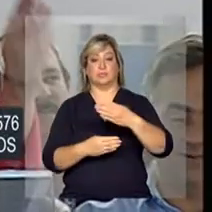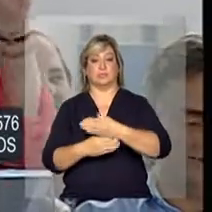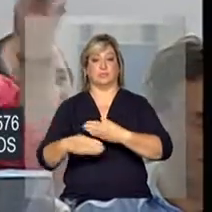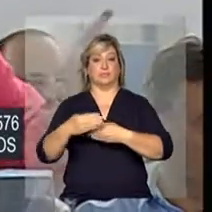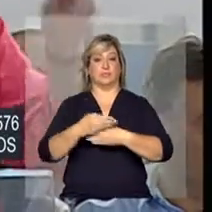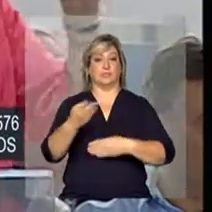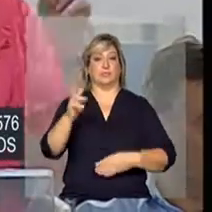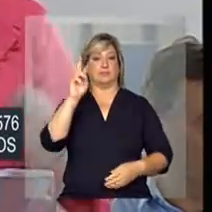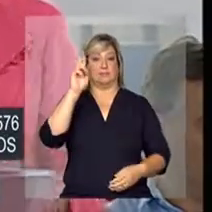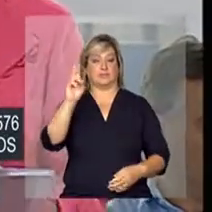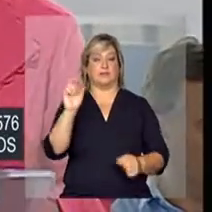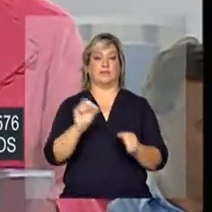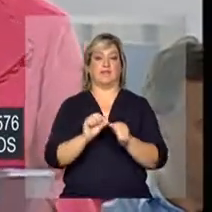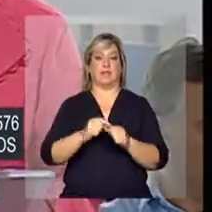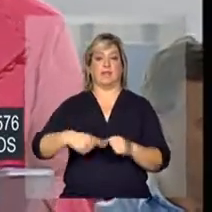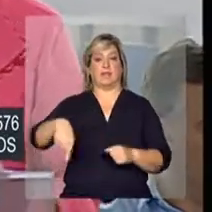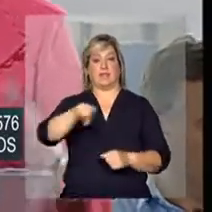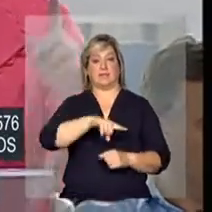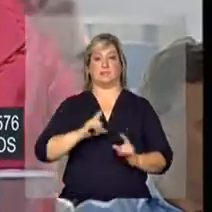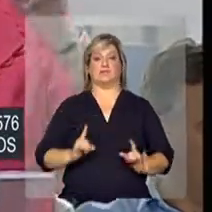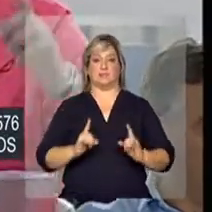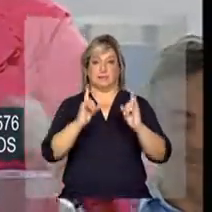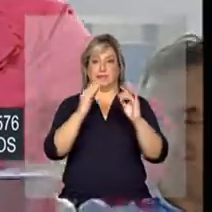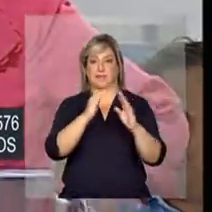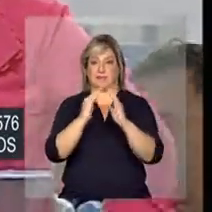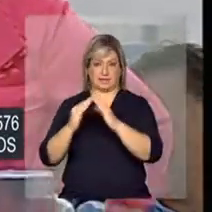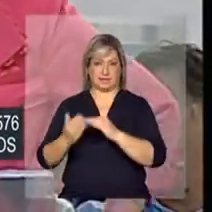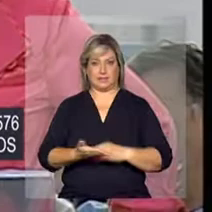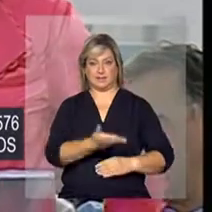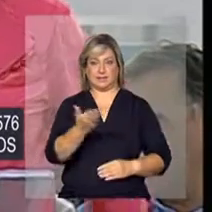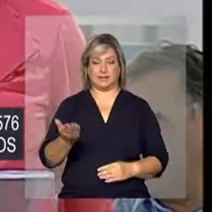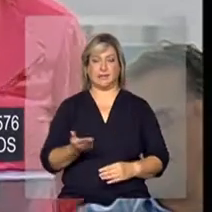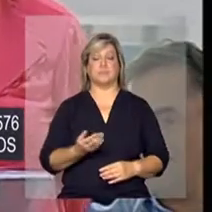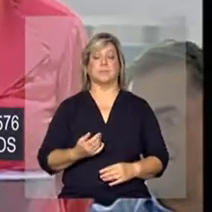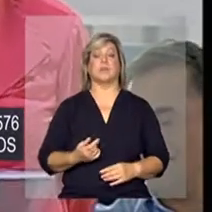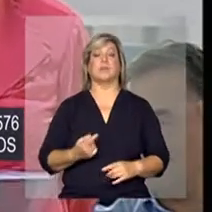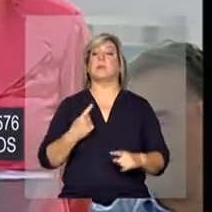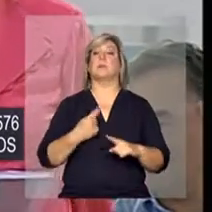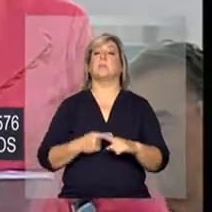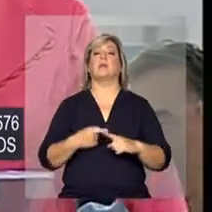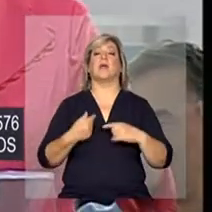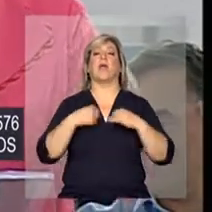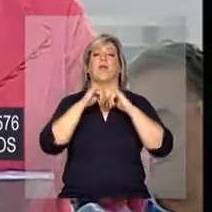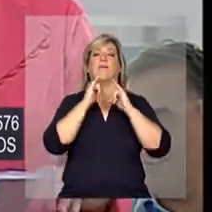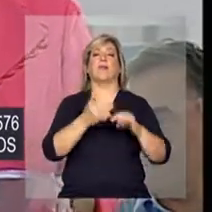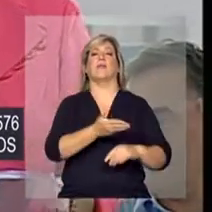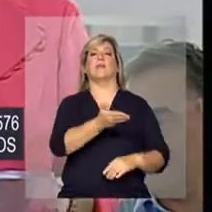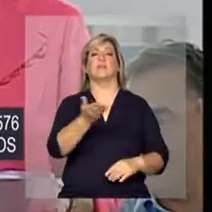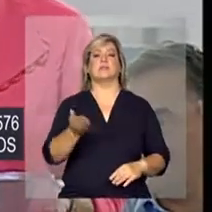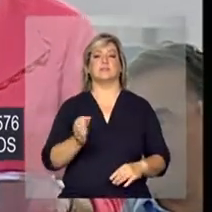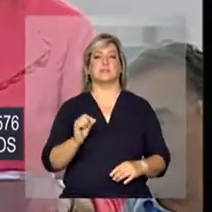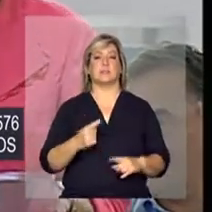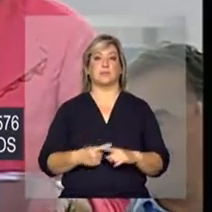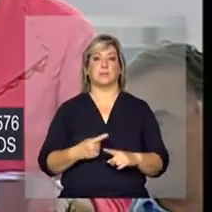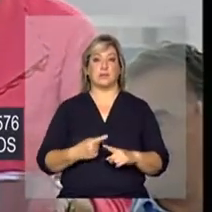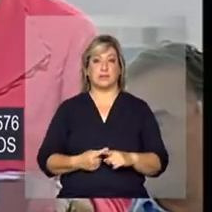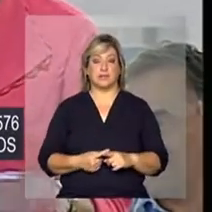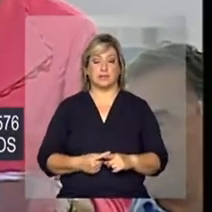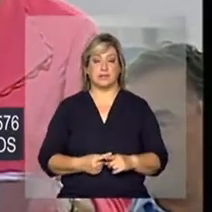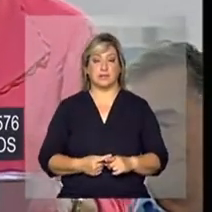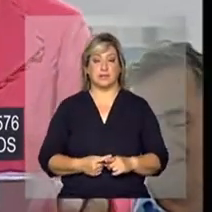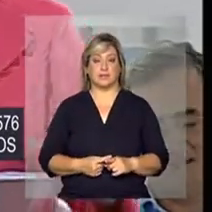para o construtor que fez essas casas. Por que eu estou dizendo isso para vocês? Por um motivo muito